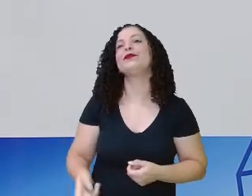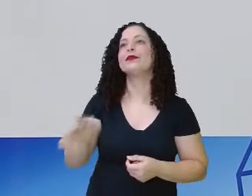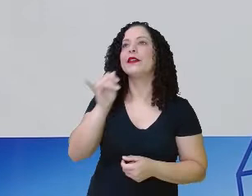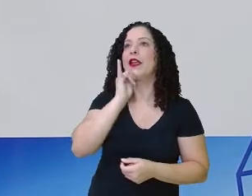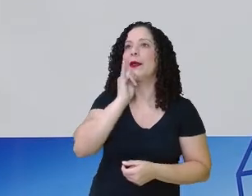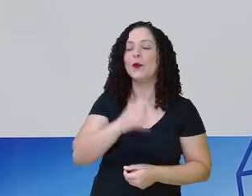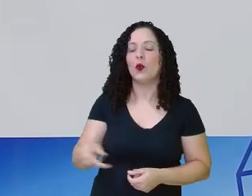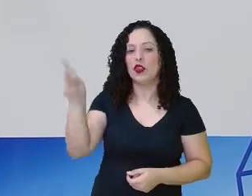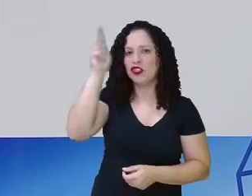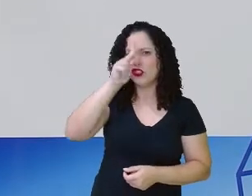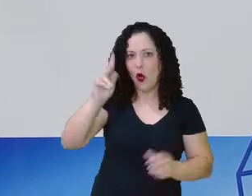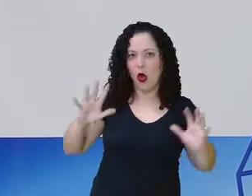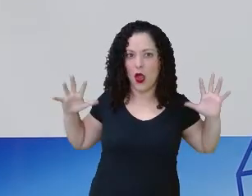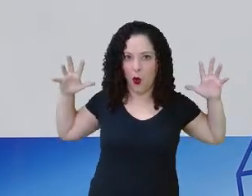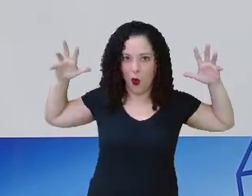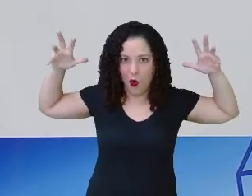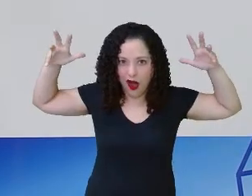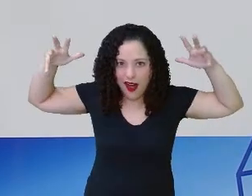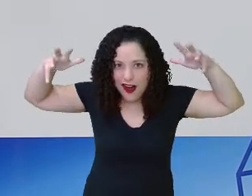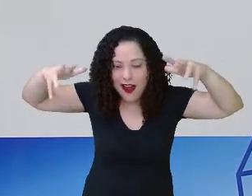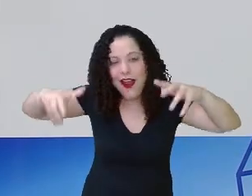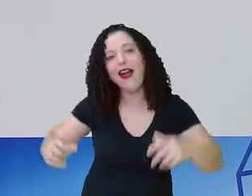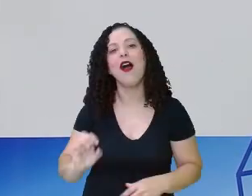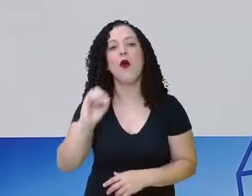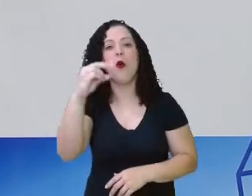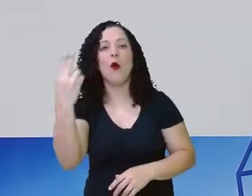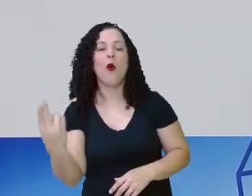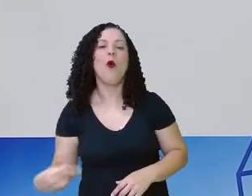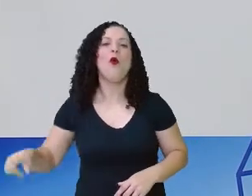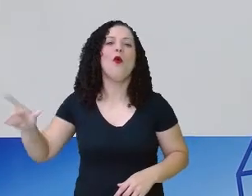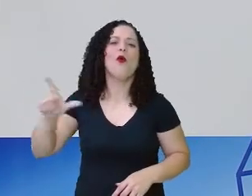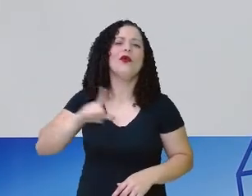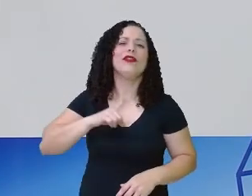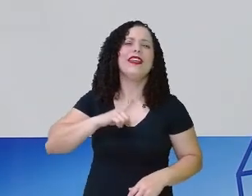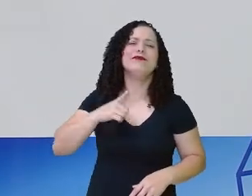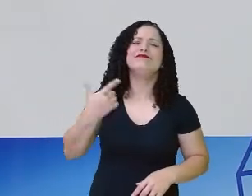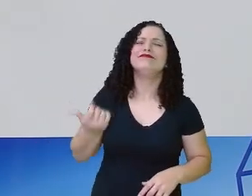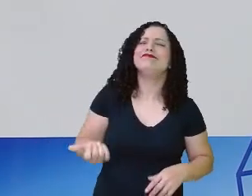de suspense, um conto de fadas, não é? Uma história